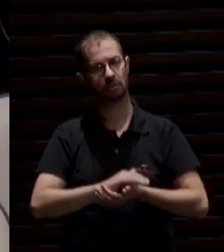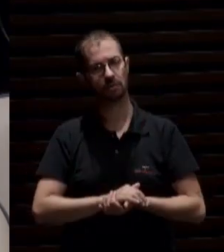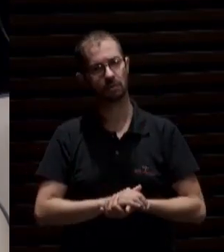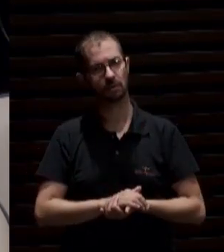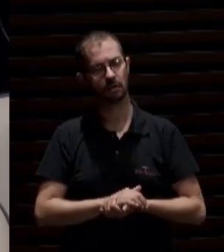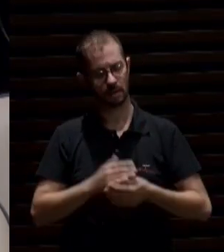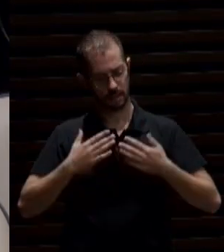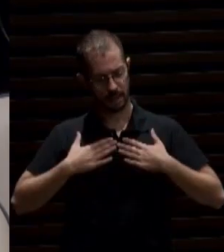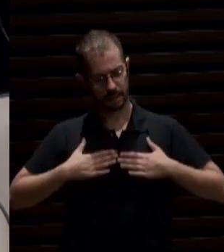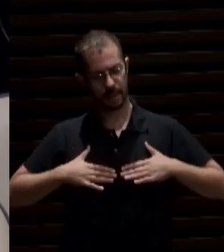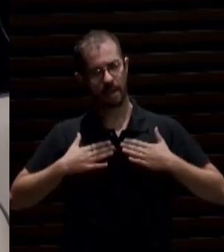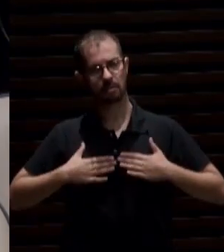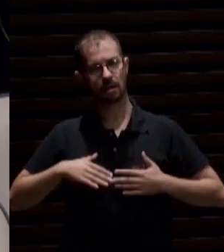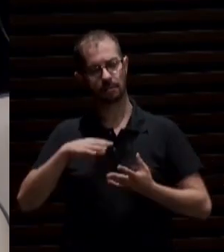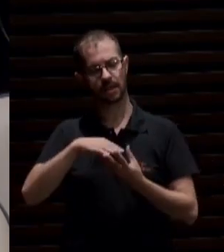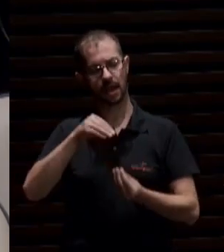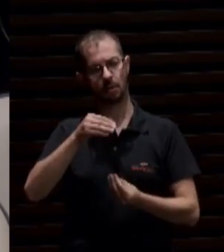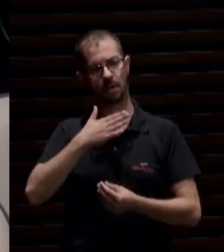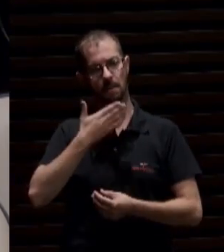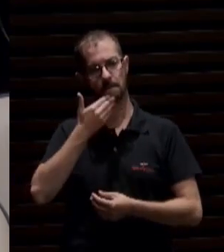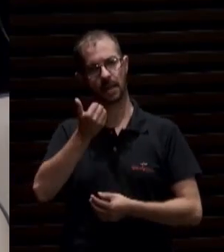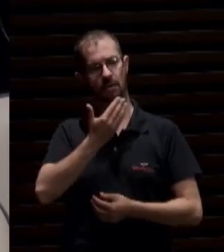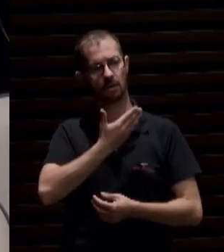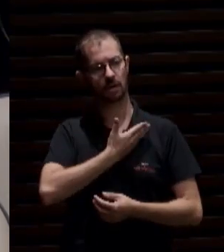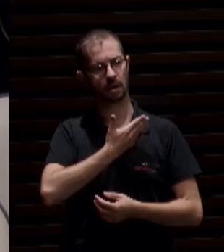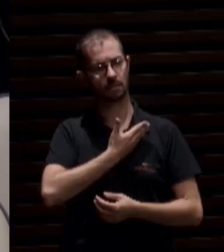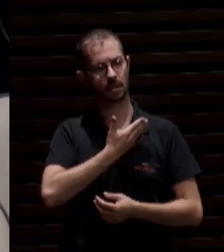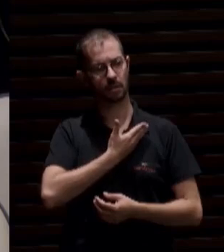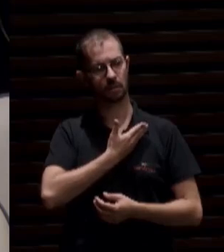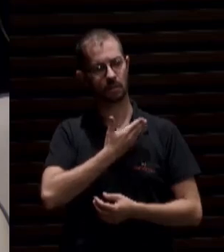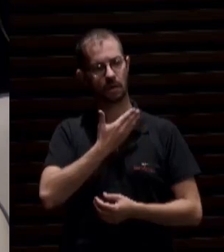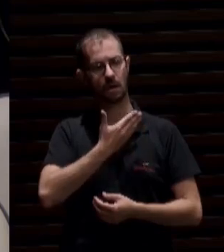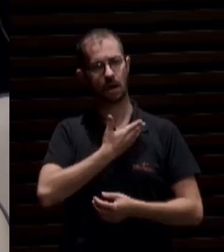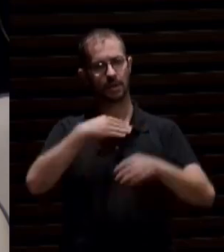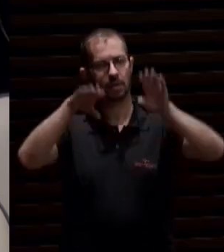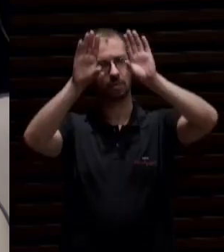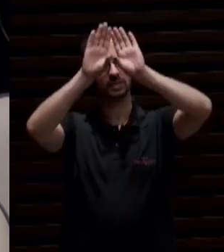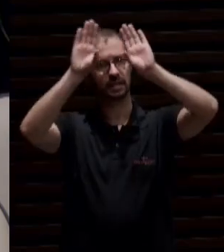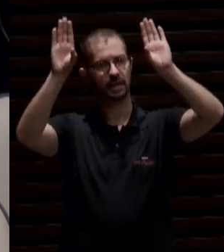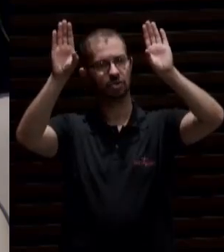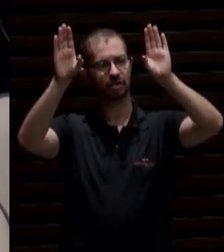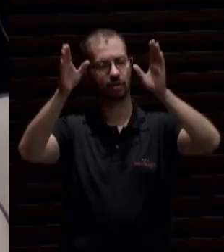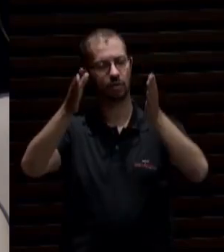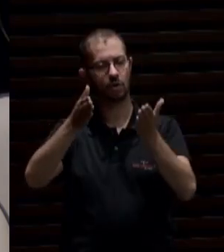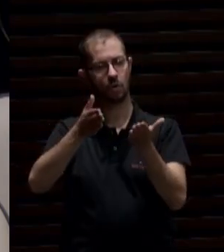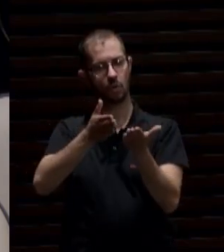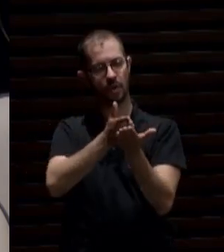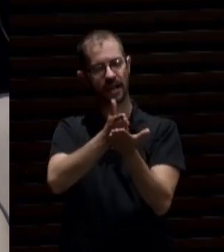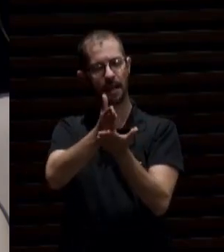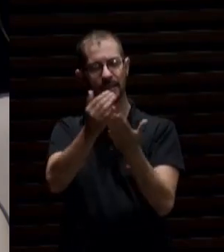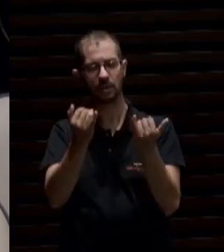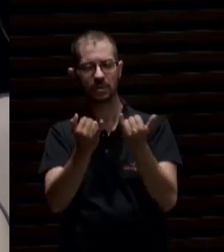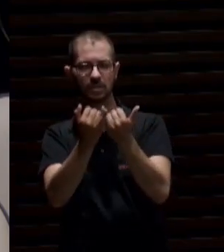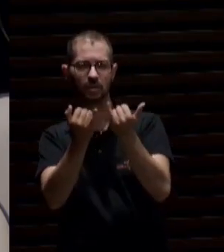Aquieta-te, minha alma. O melhor amigo, o amigo celestial, através de caminhos espinhosos, te conduz a um fim